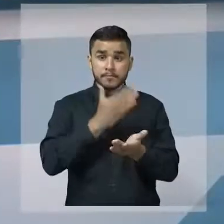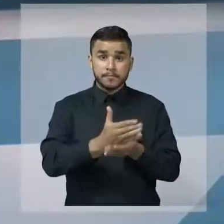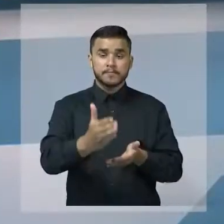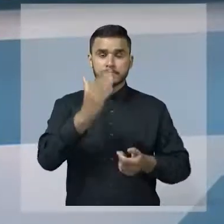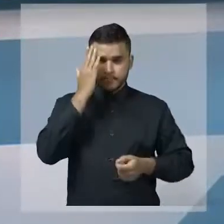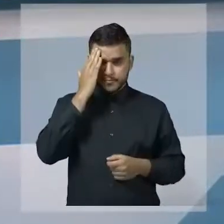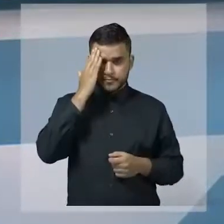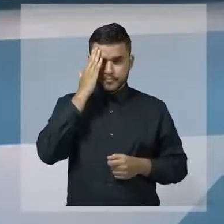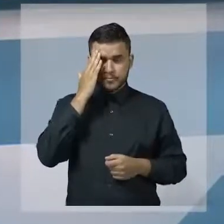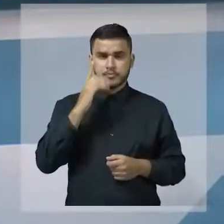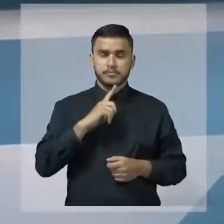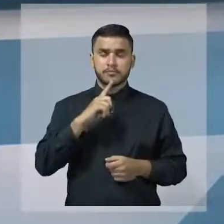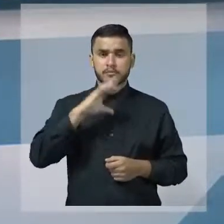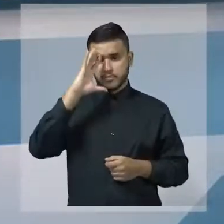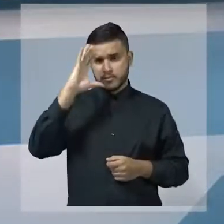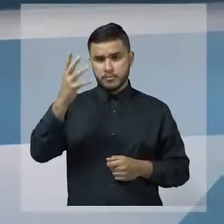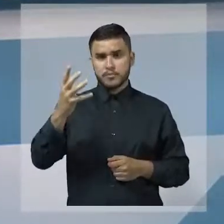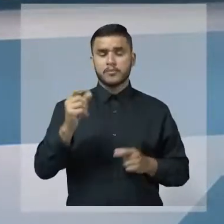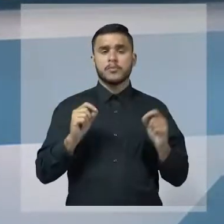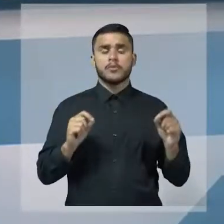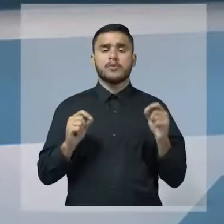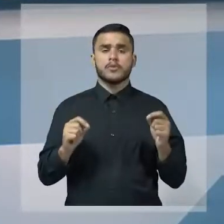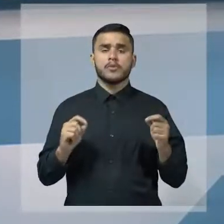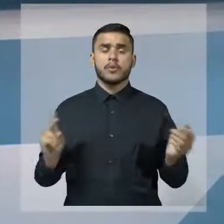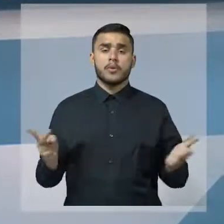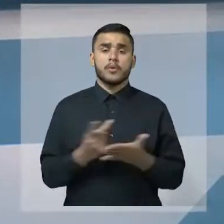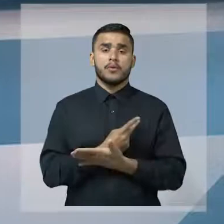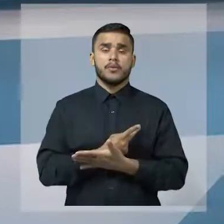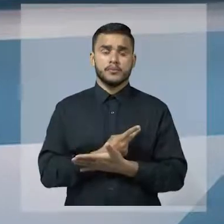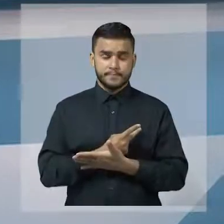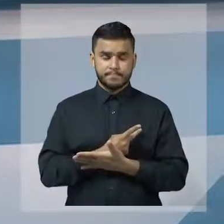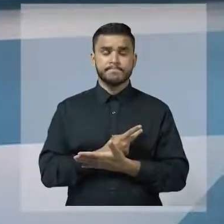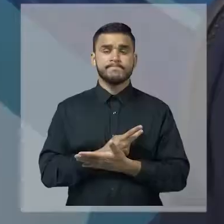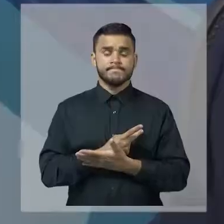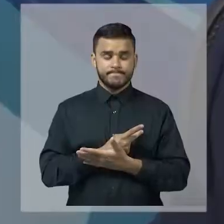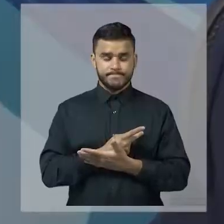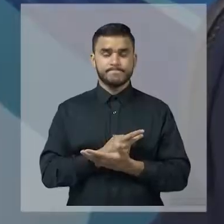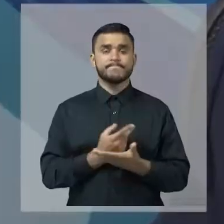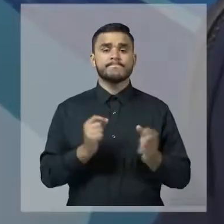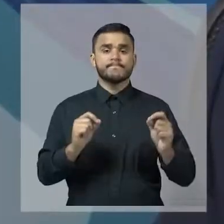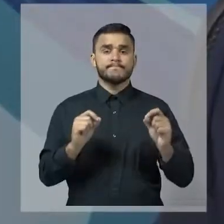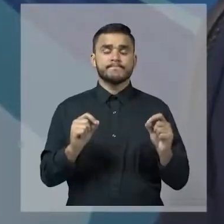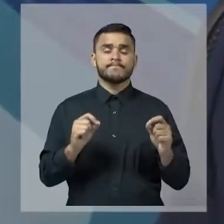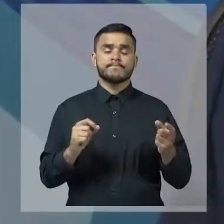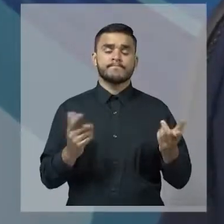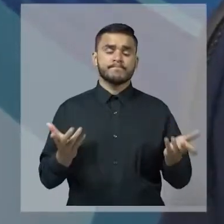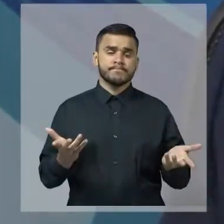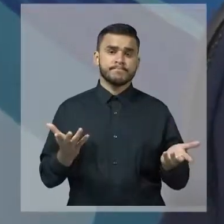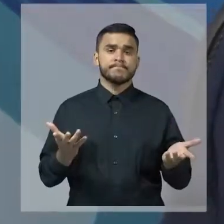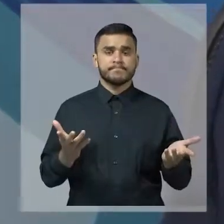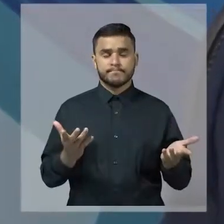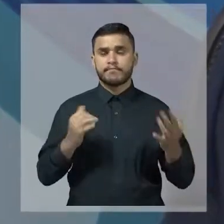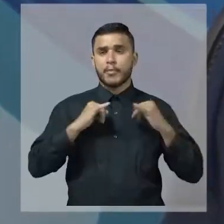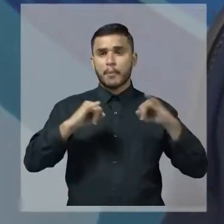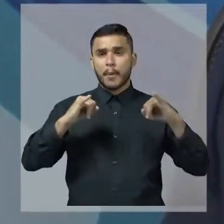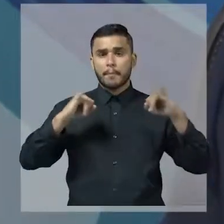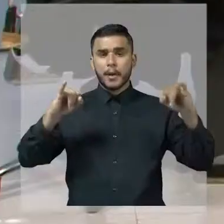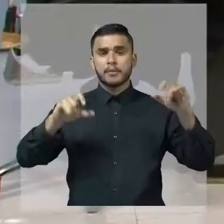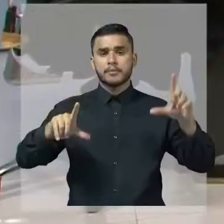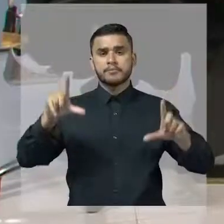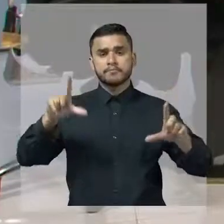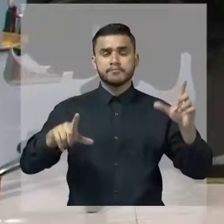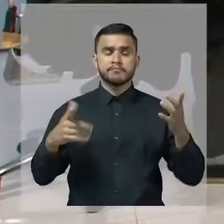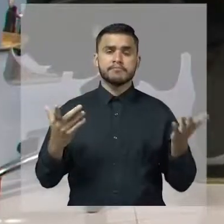agora, depois dessa decisão, que também está causando uma polêmica muito grande na imprensa, entre